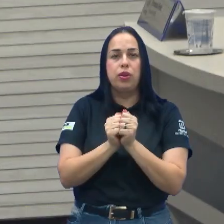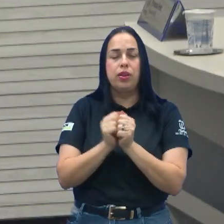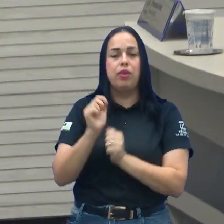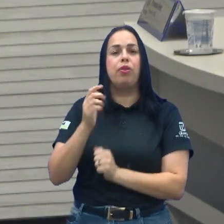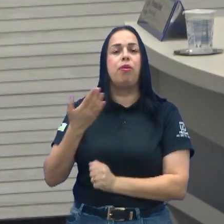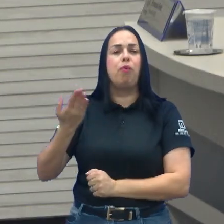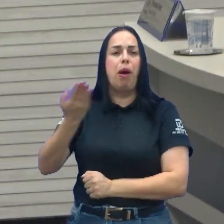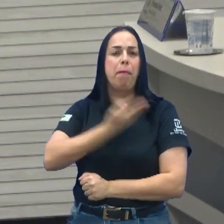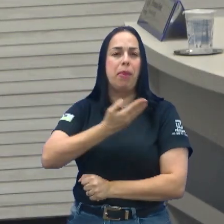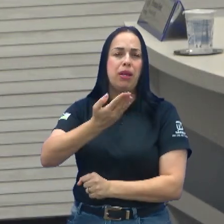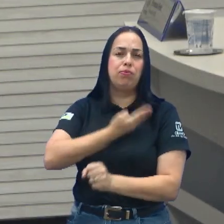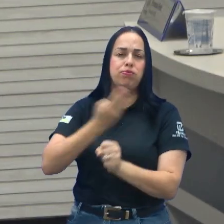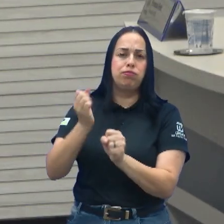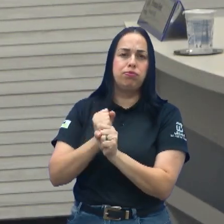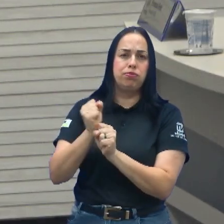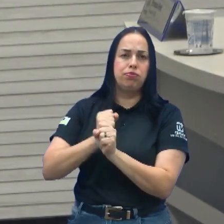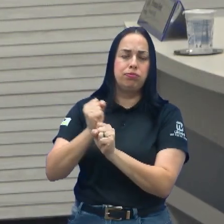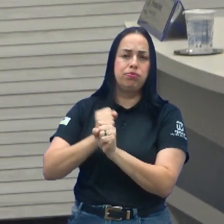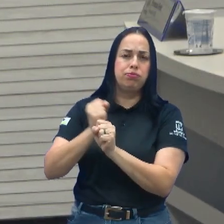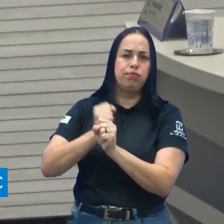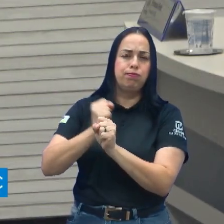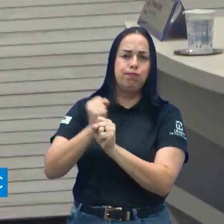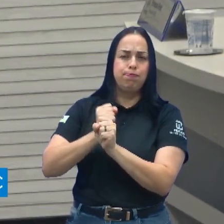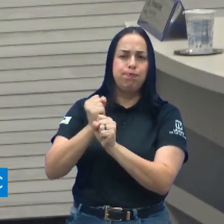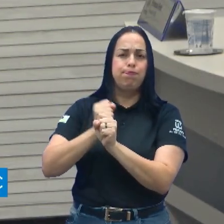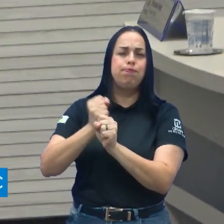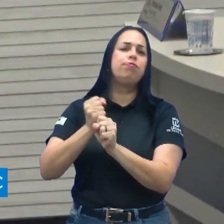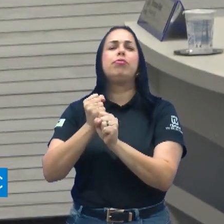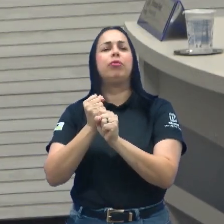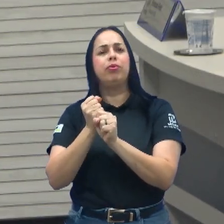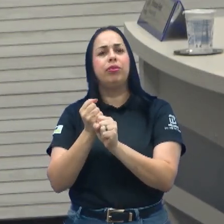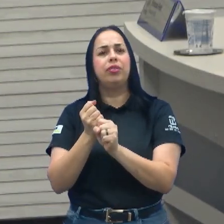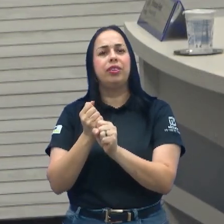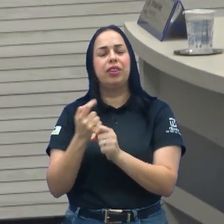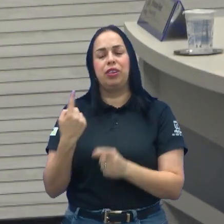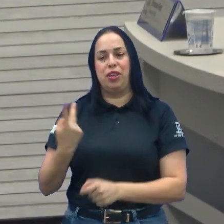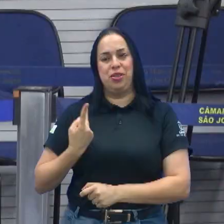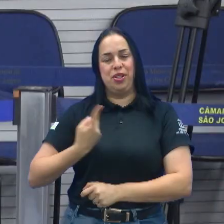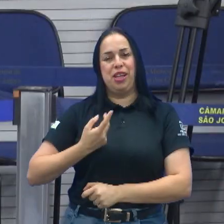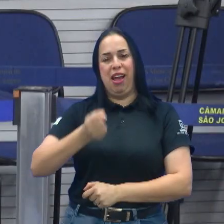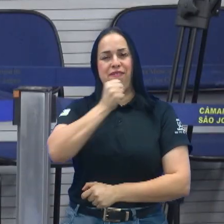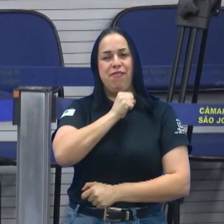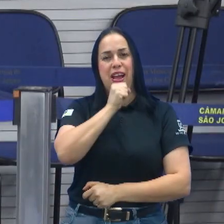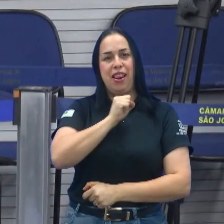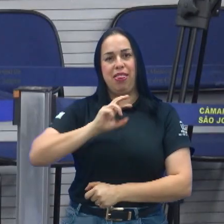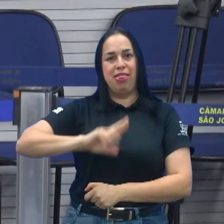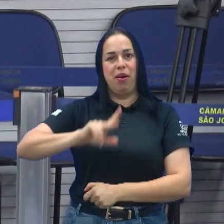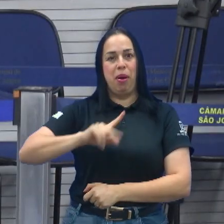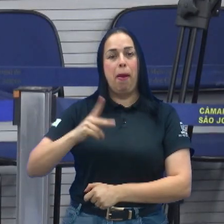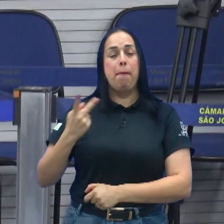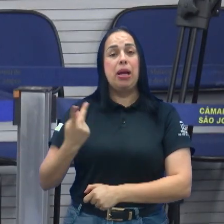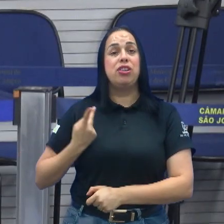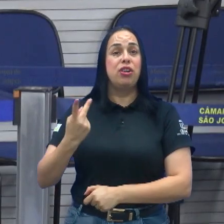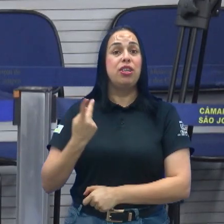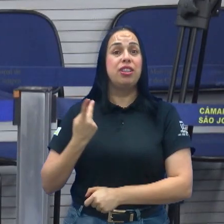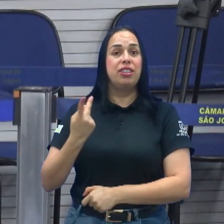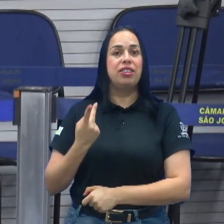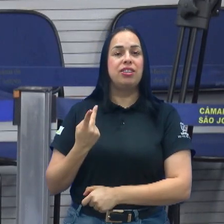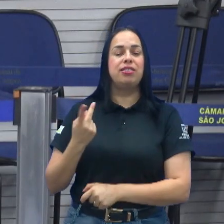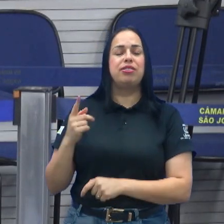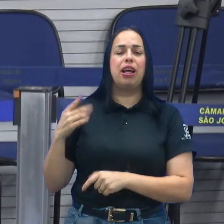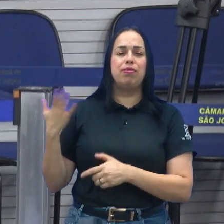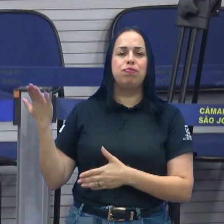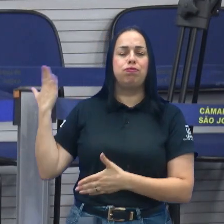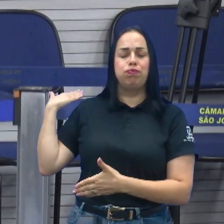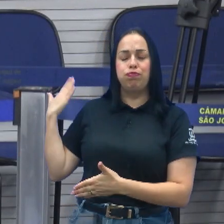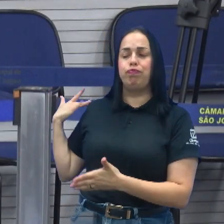amigo, um antigo amigo, não porque nós somos antigos e velhos, mas porque nós temos algumas trajetórias em